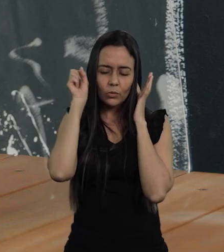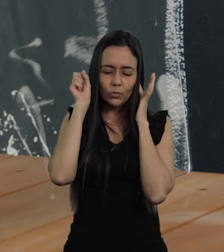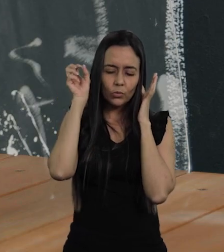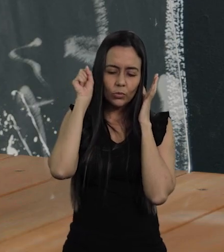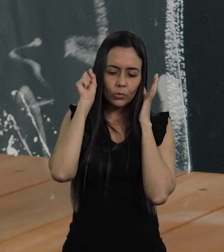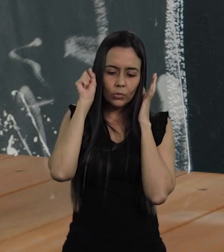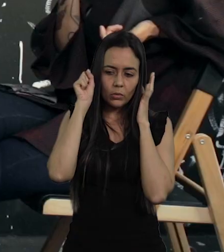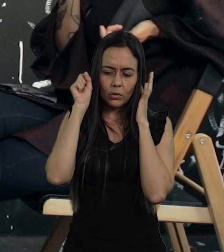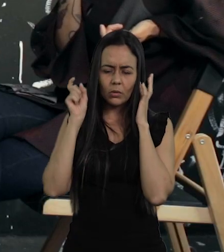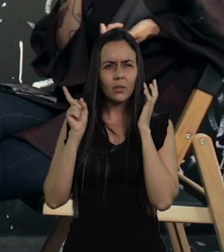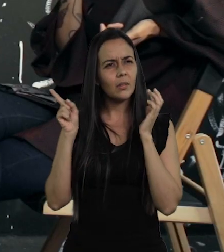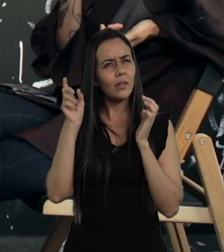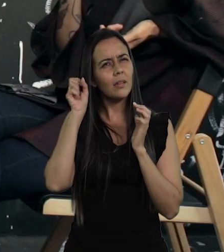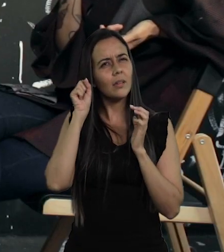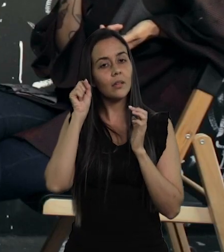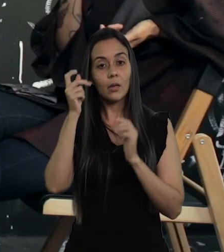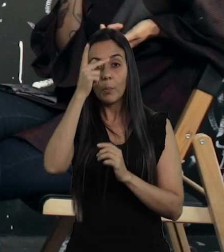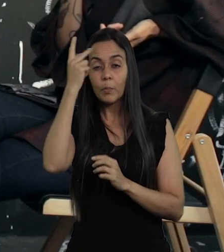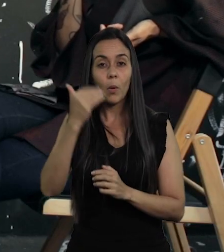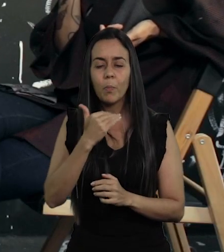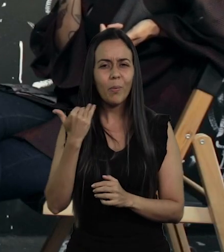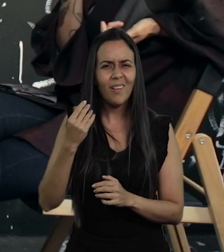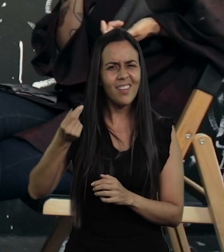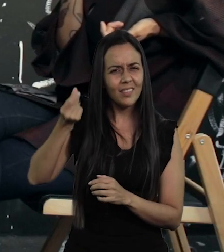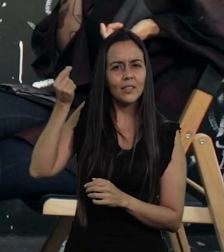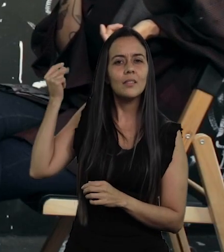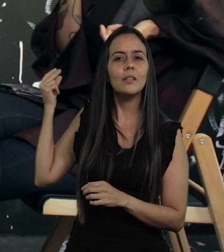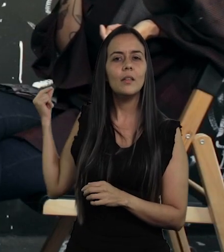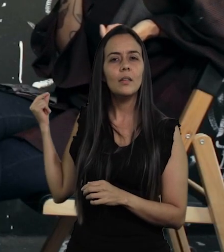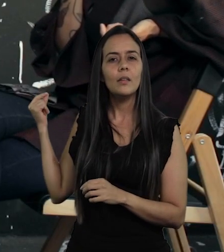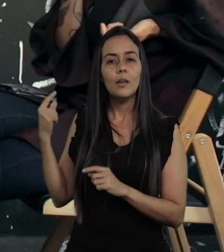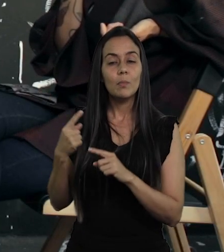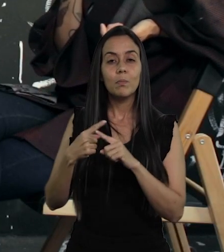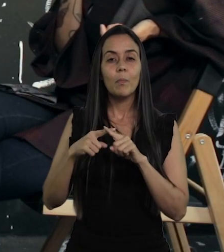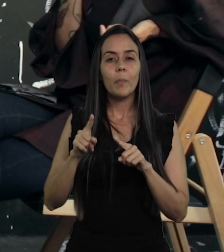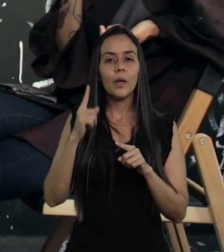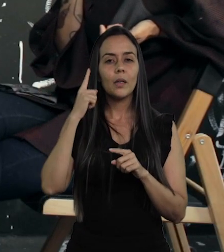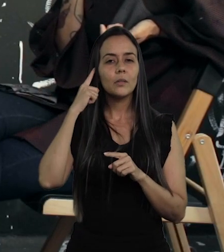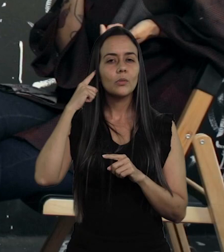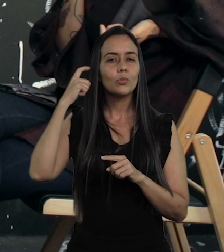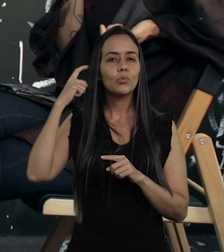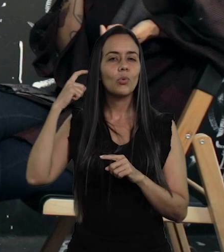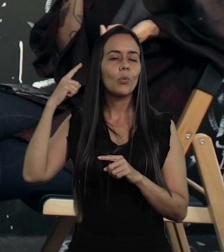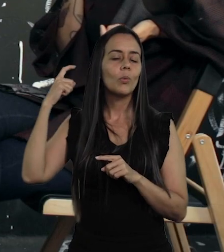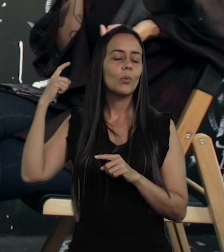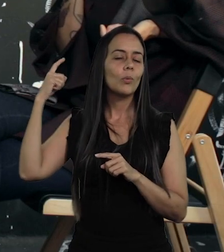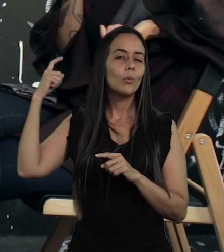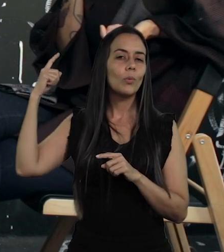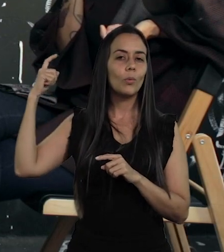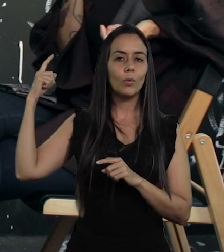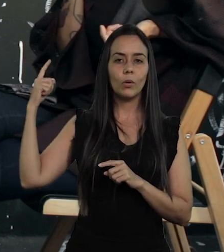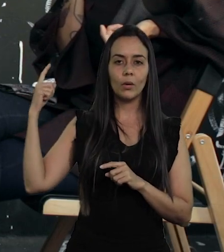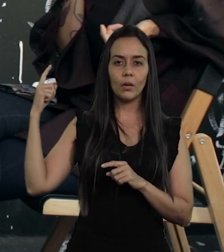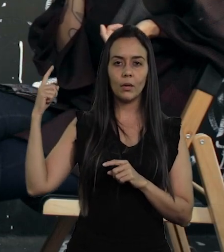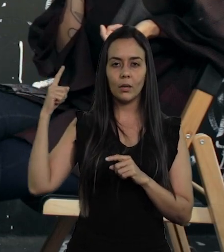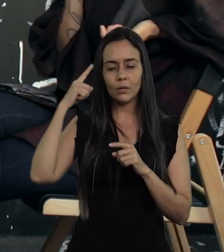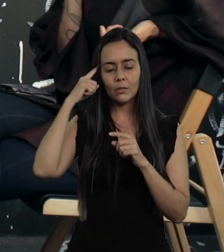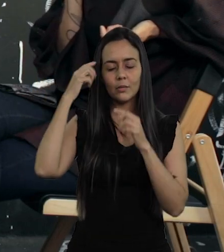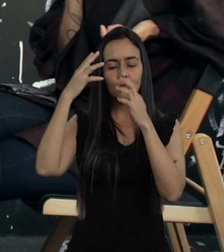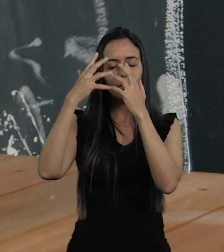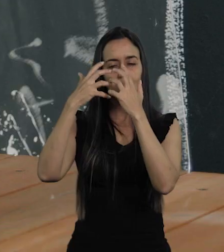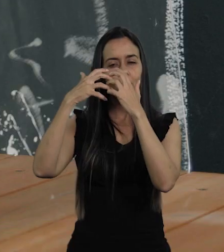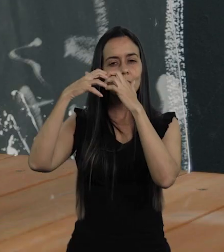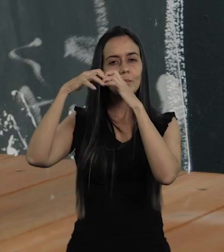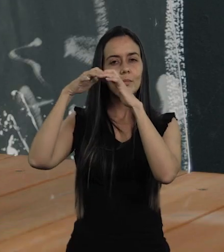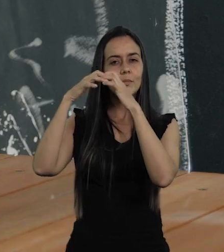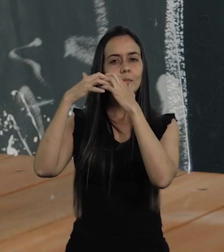aqui, a matéria que chega, né, a onda sonora, é praticamente a mesma, ainda